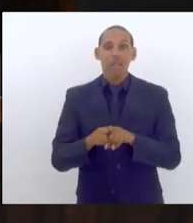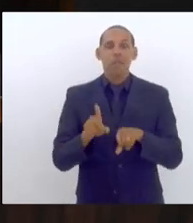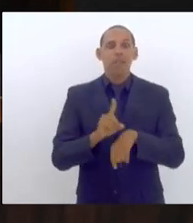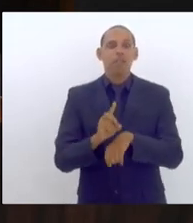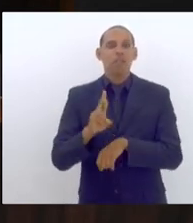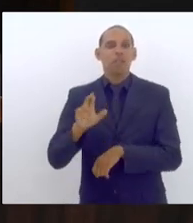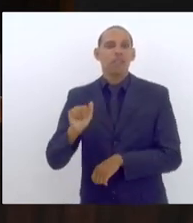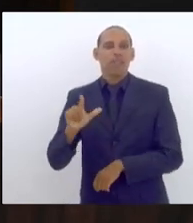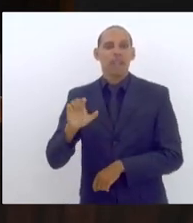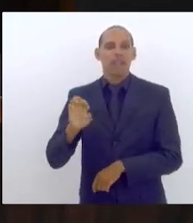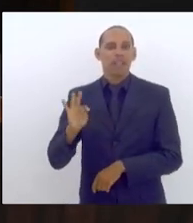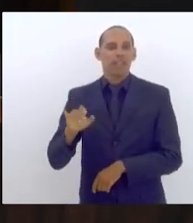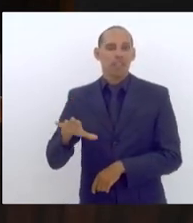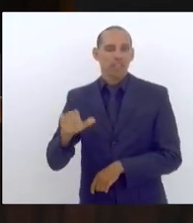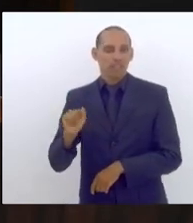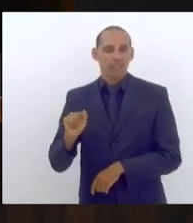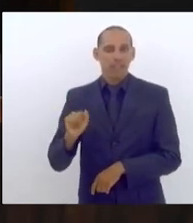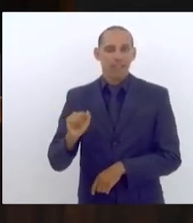Letícia,